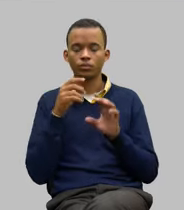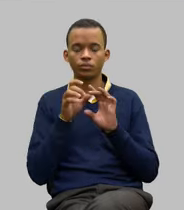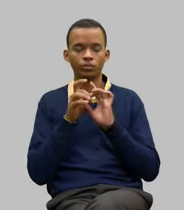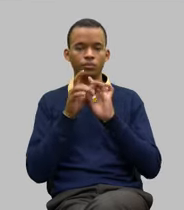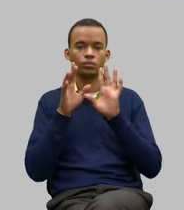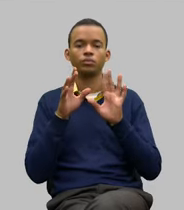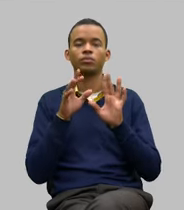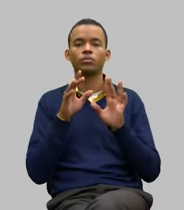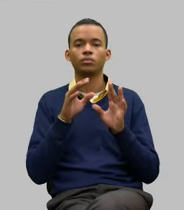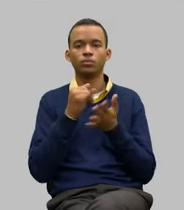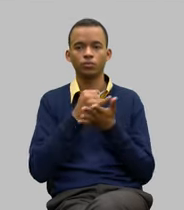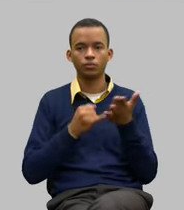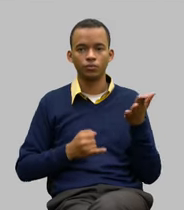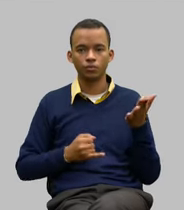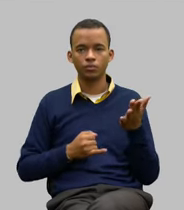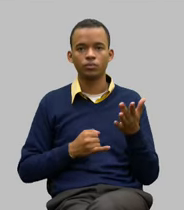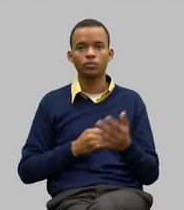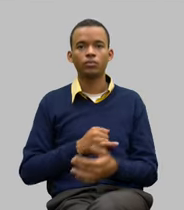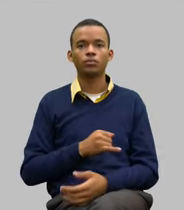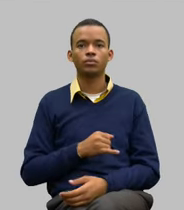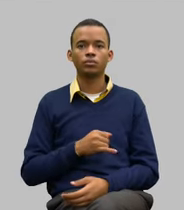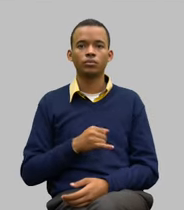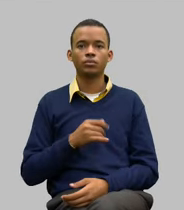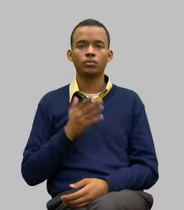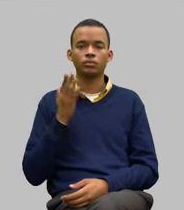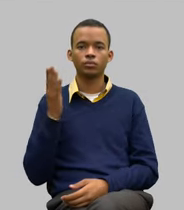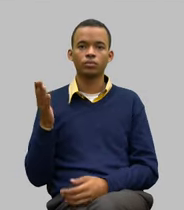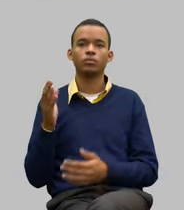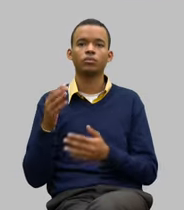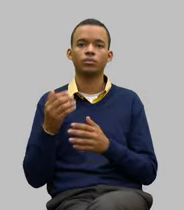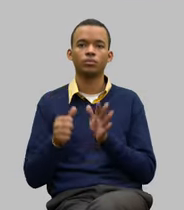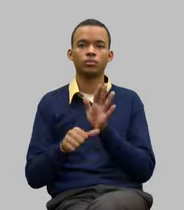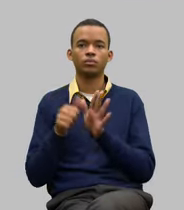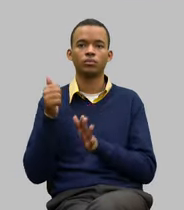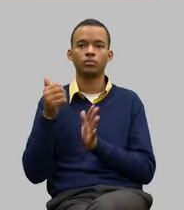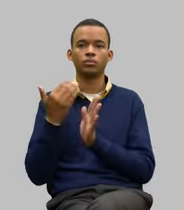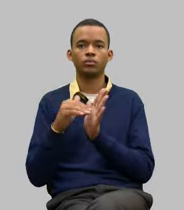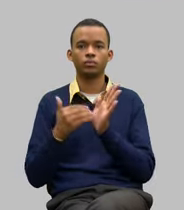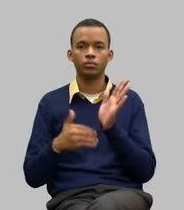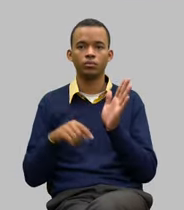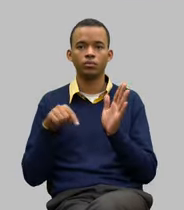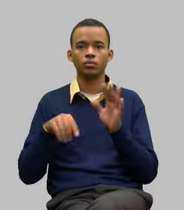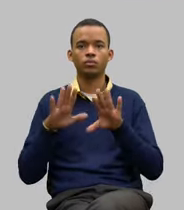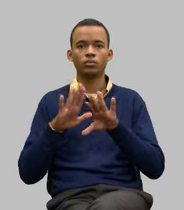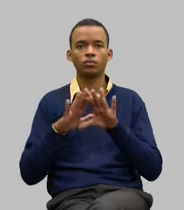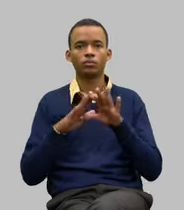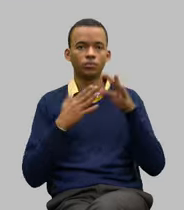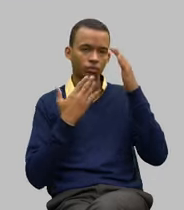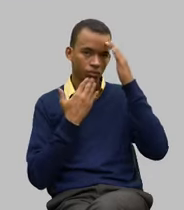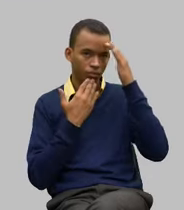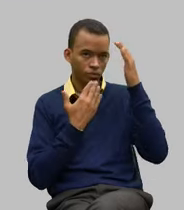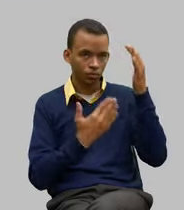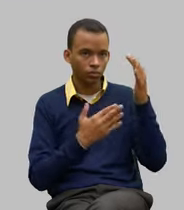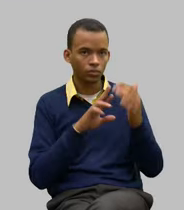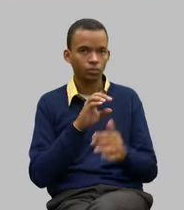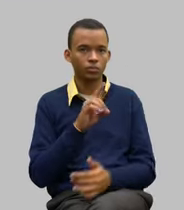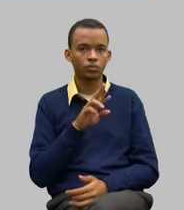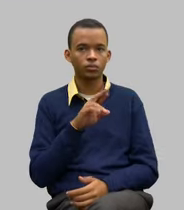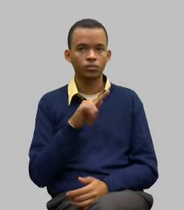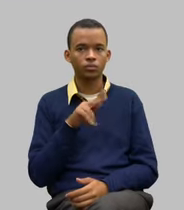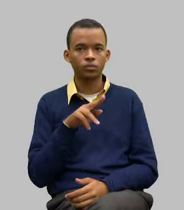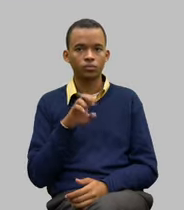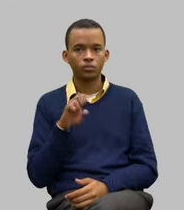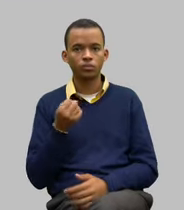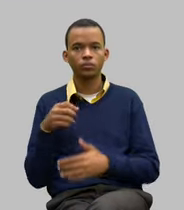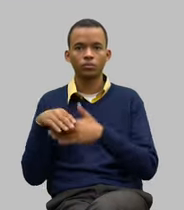anônio Carlos arandes primeiro secretário da Assembleia vossa excelência tem a palavra muito obrigado Deputado sargento Rodrigues cumprimentar cumprimentar o deputado